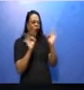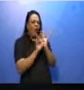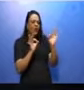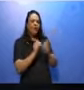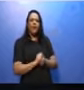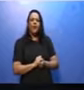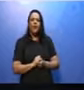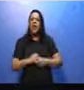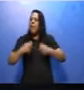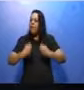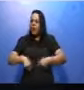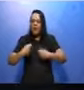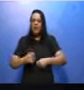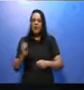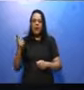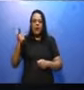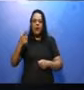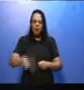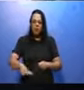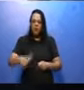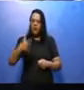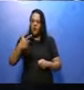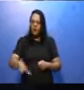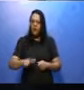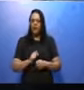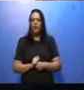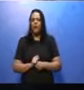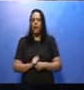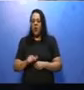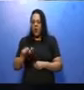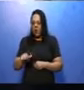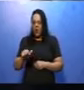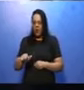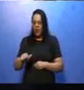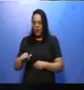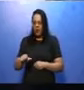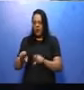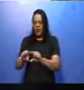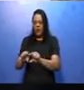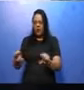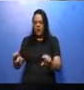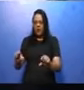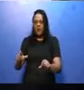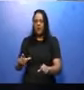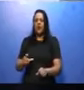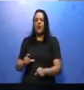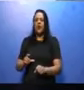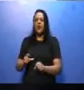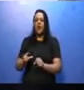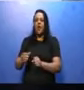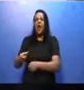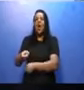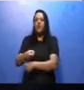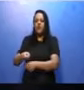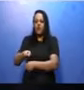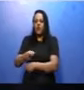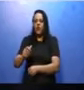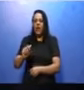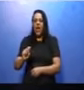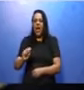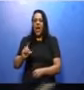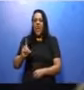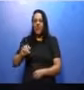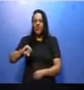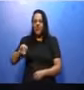subordinada adjetiva, que se classificam em 2 classificações. Nós vamos ver a seguir.